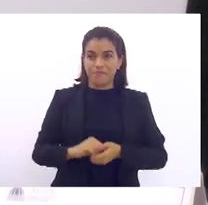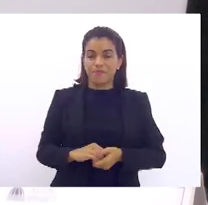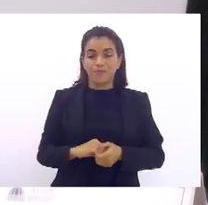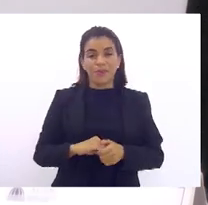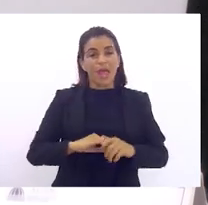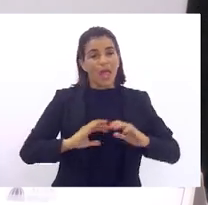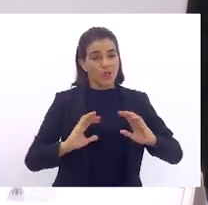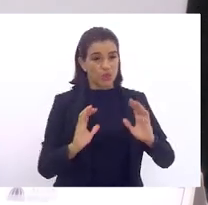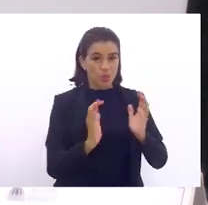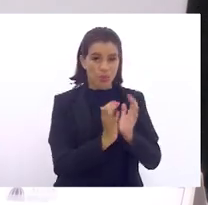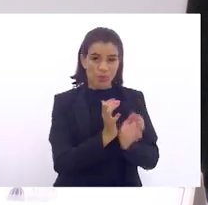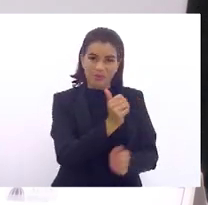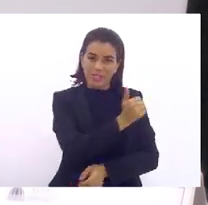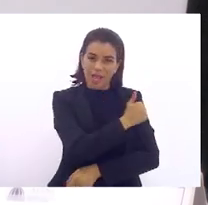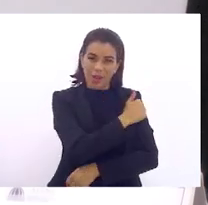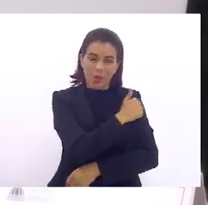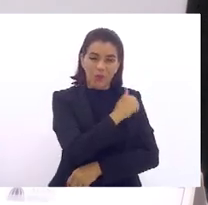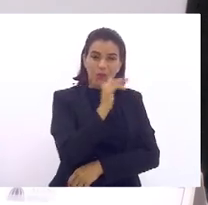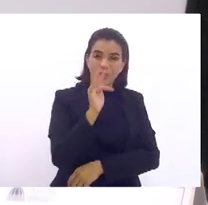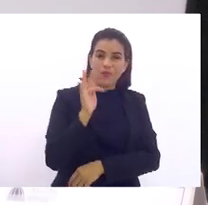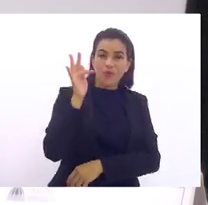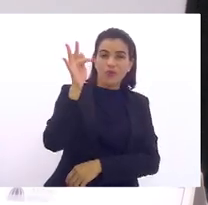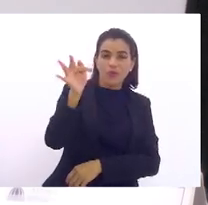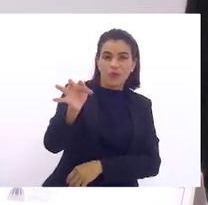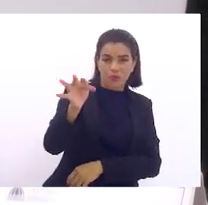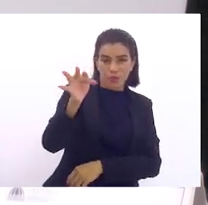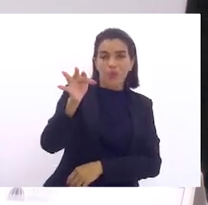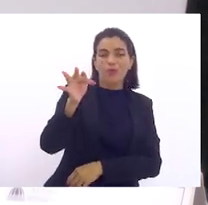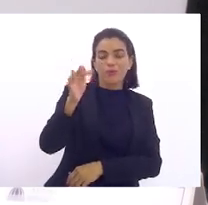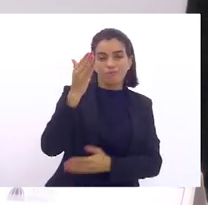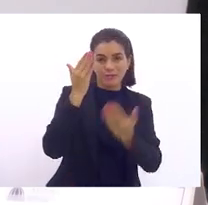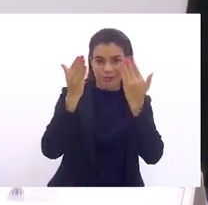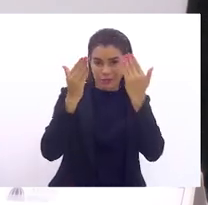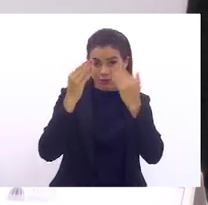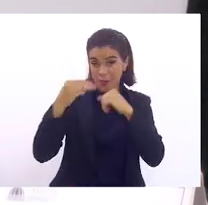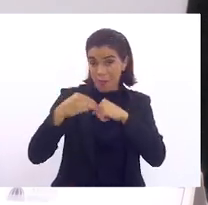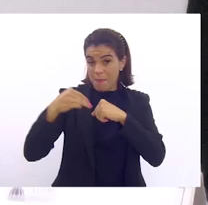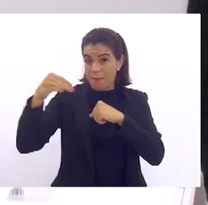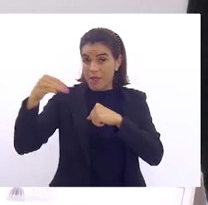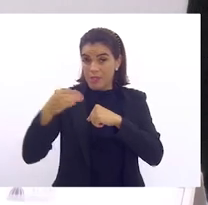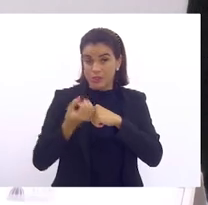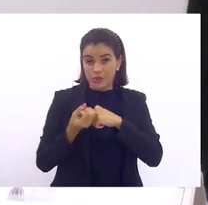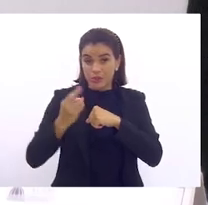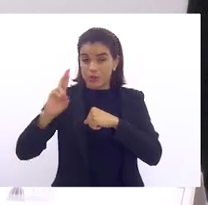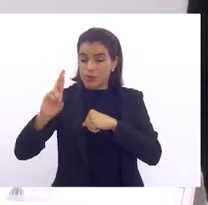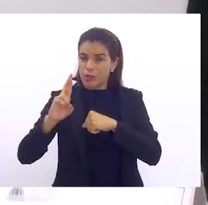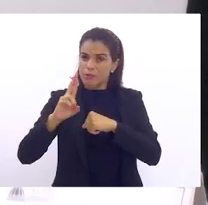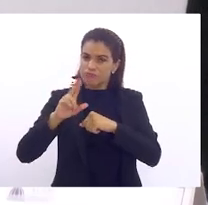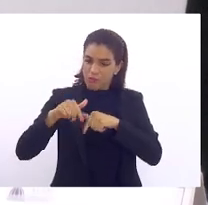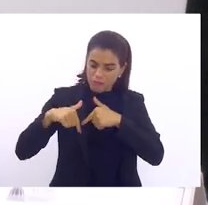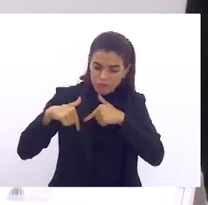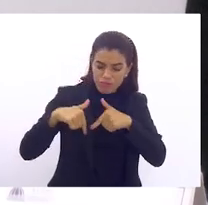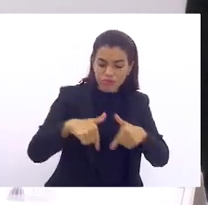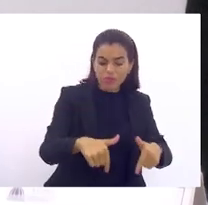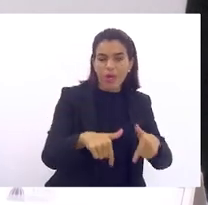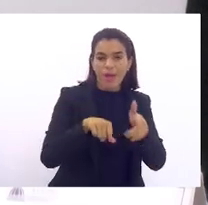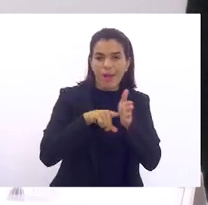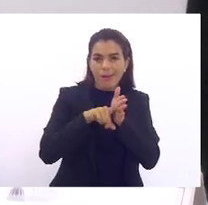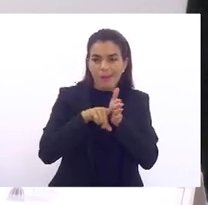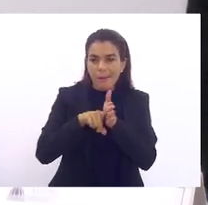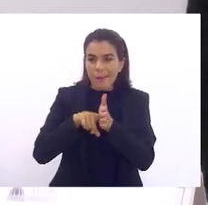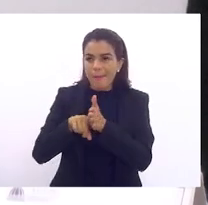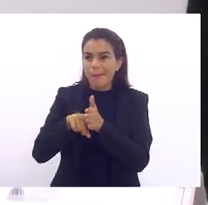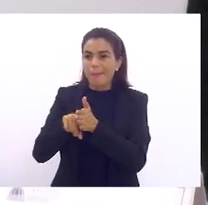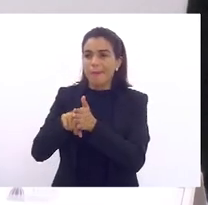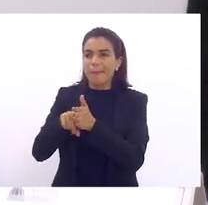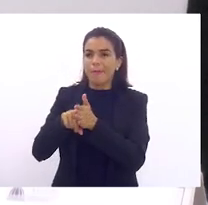psicólogas né mestras e doutoras estão implicadas com as reflexões e pesquisas que dão lugar